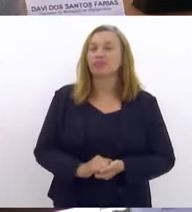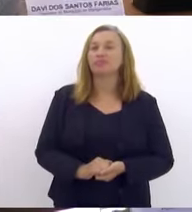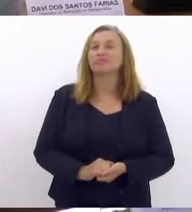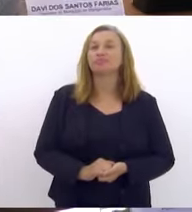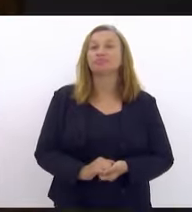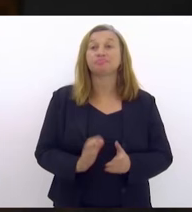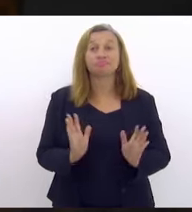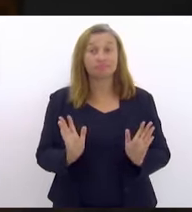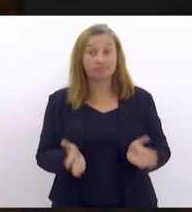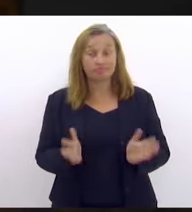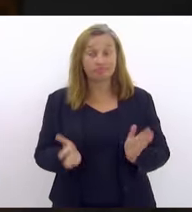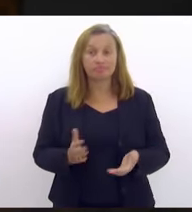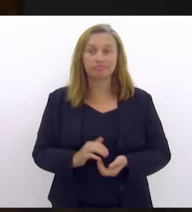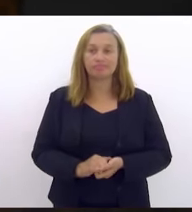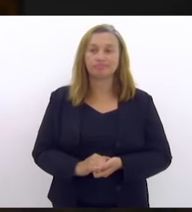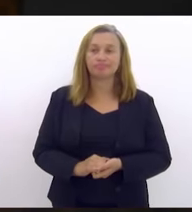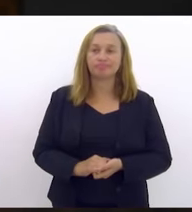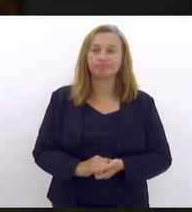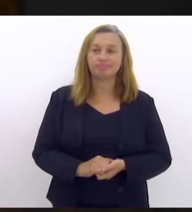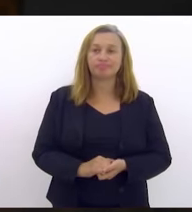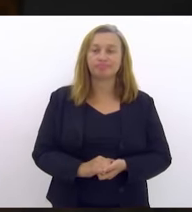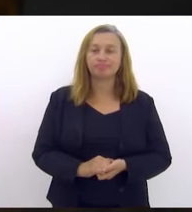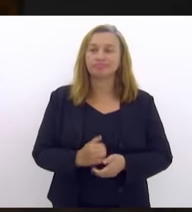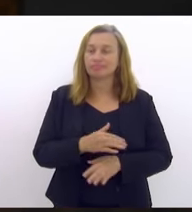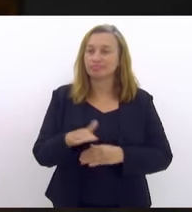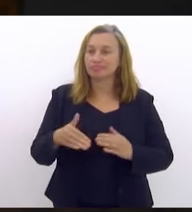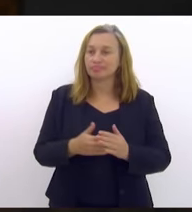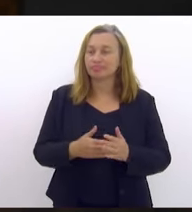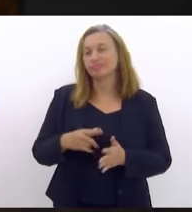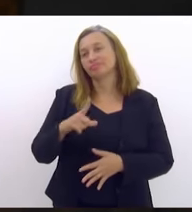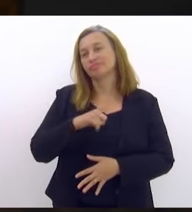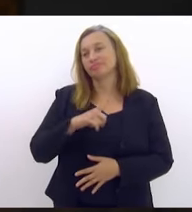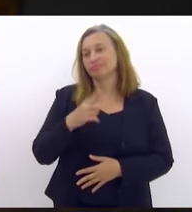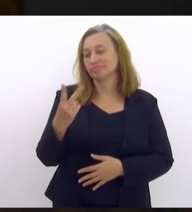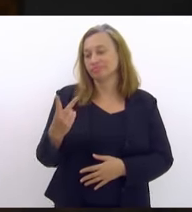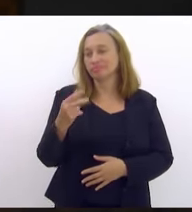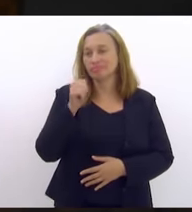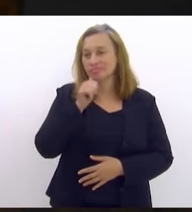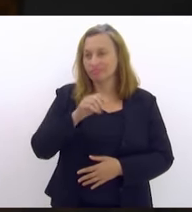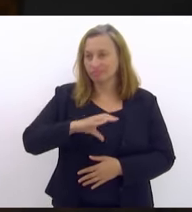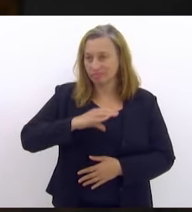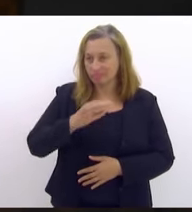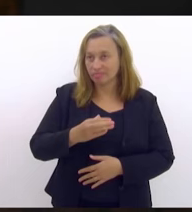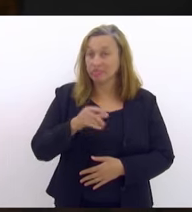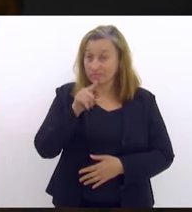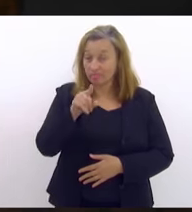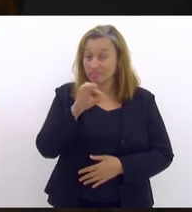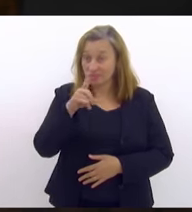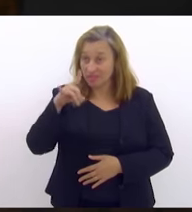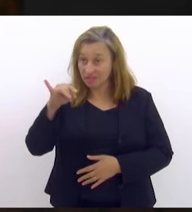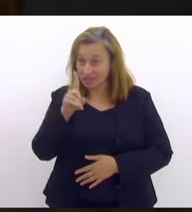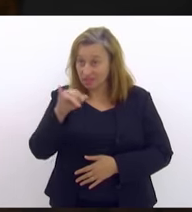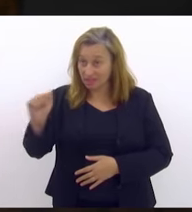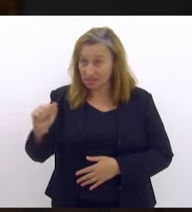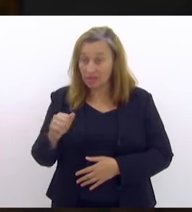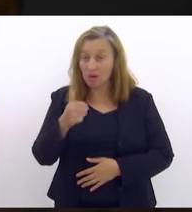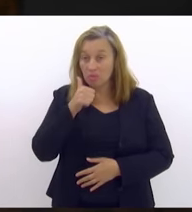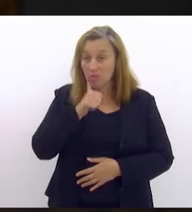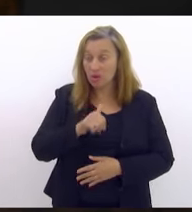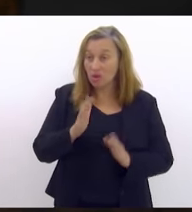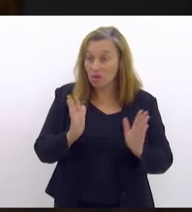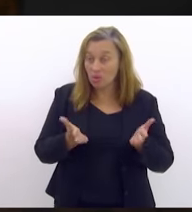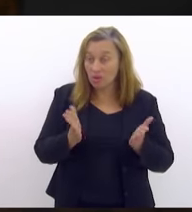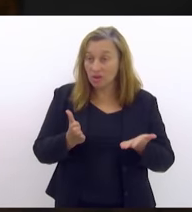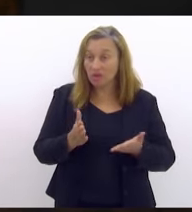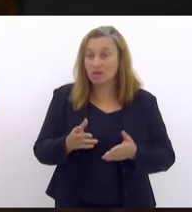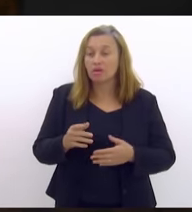E hoje, dos agraciados todos, nós temos duas mulheres guerreiras. E você, Cecília, é uma mulher que está hoje lá